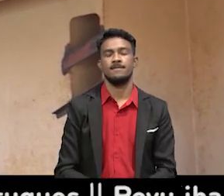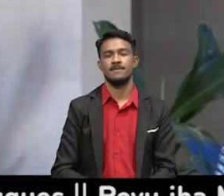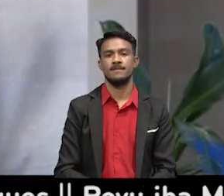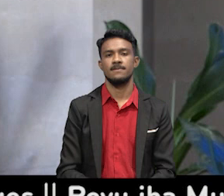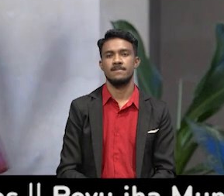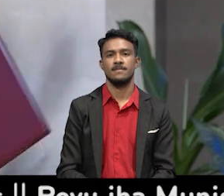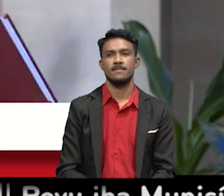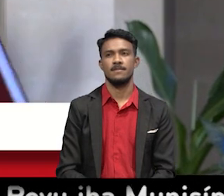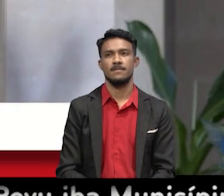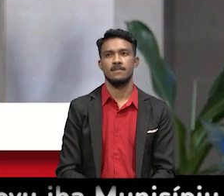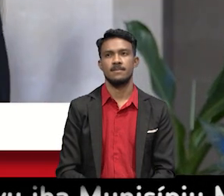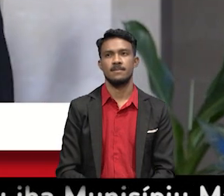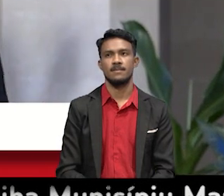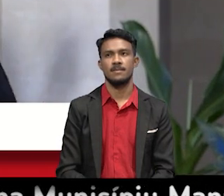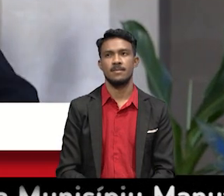Io